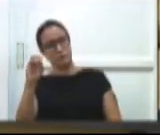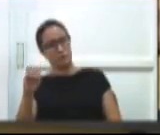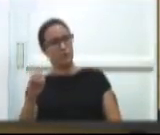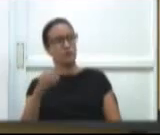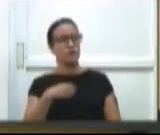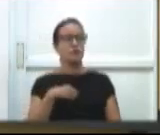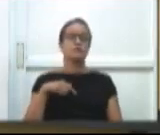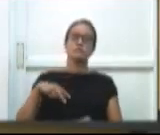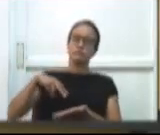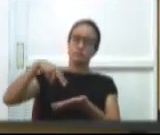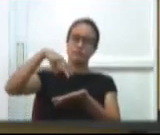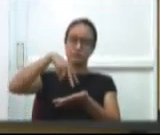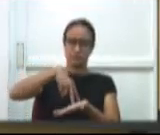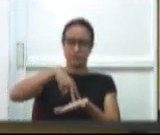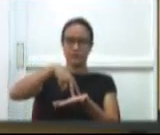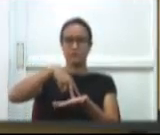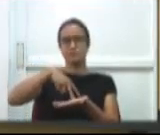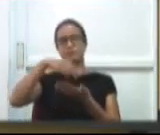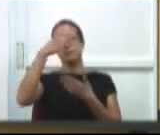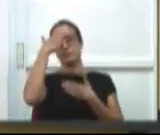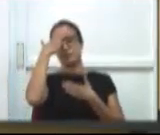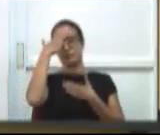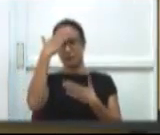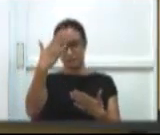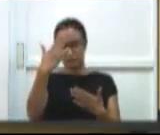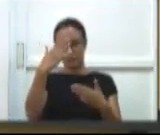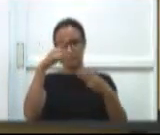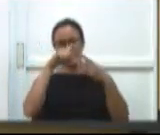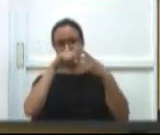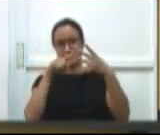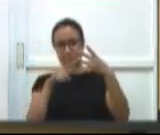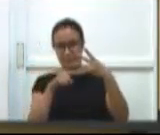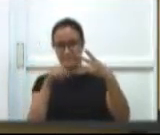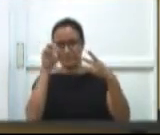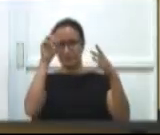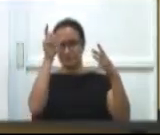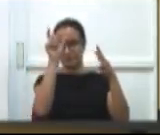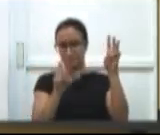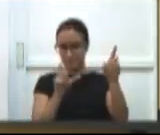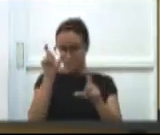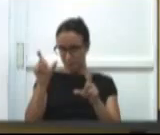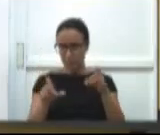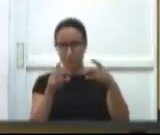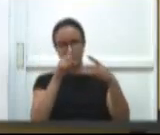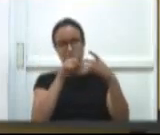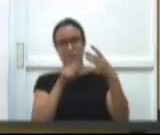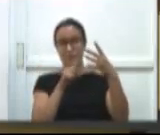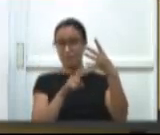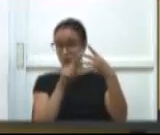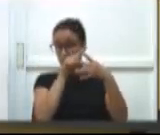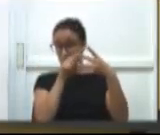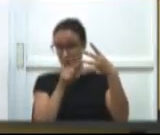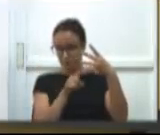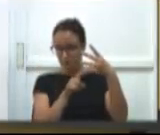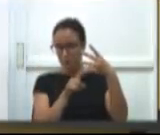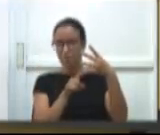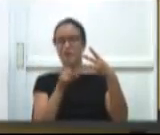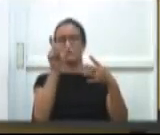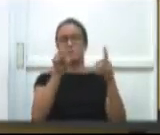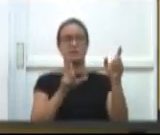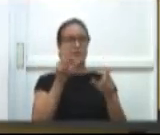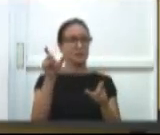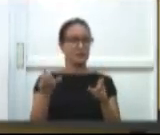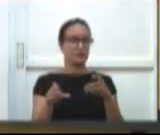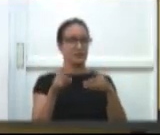Agradeço três pessoas especiais, né? Se chegou mais uma, se torna quatro, né? Seria a doutora Mayra,